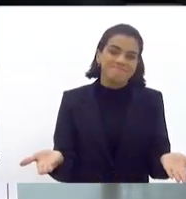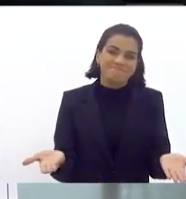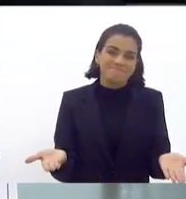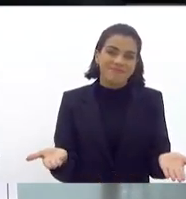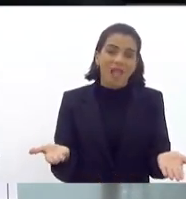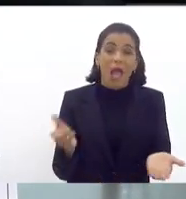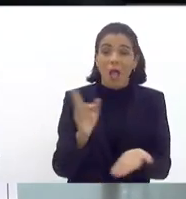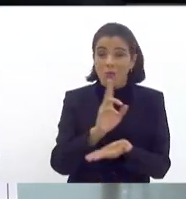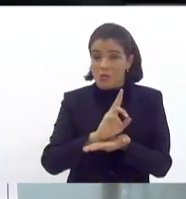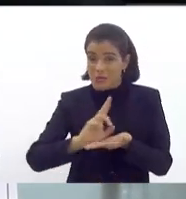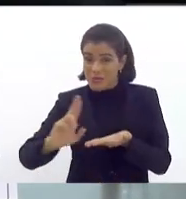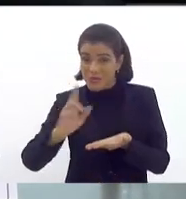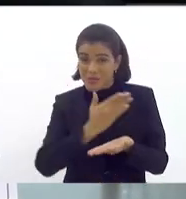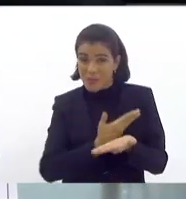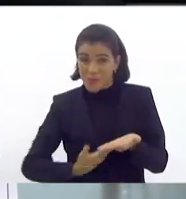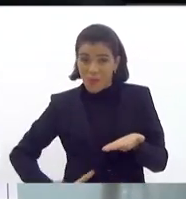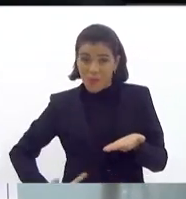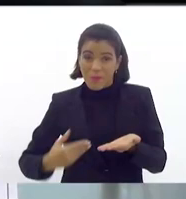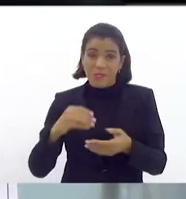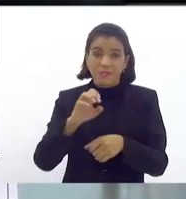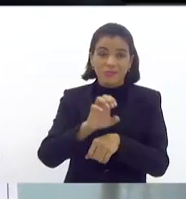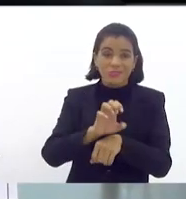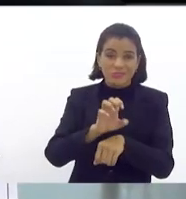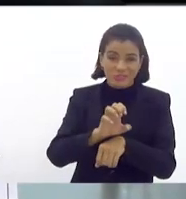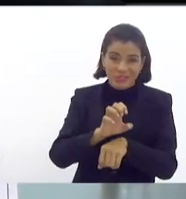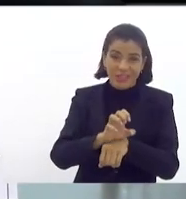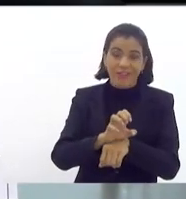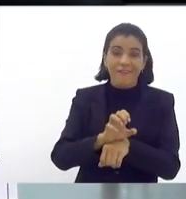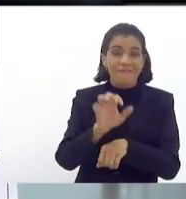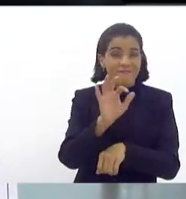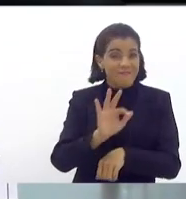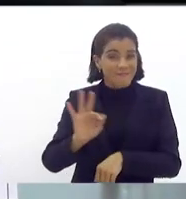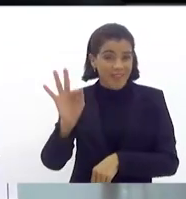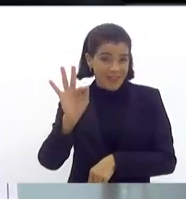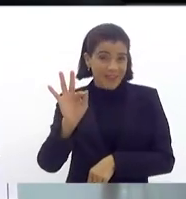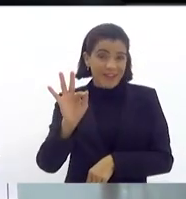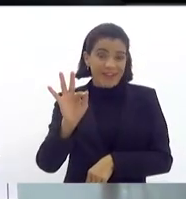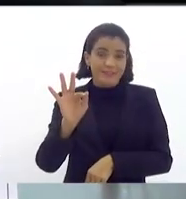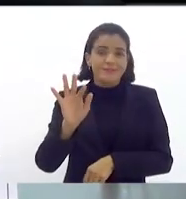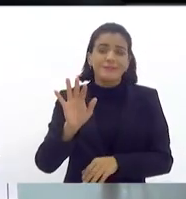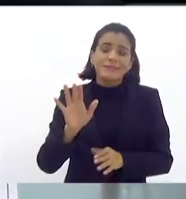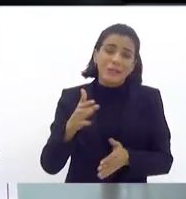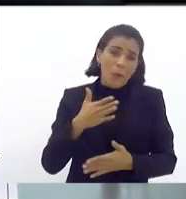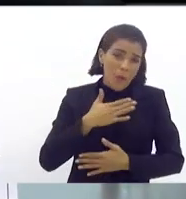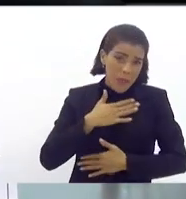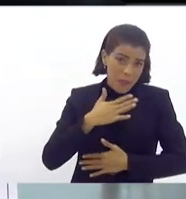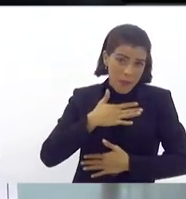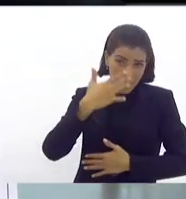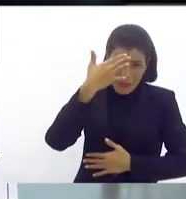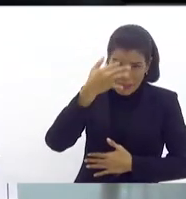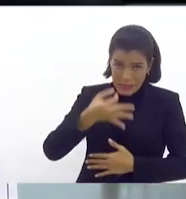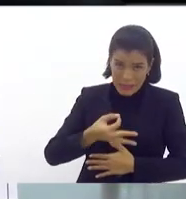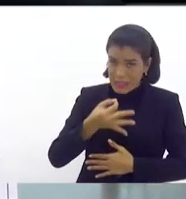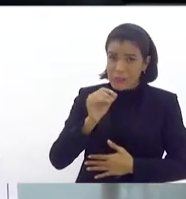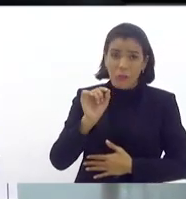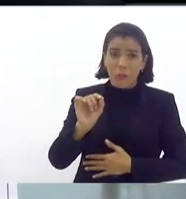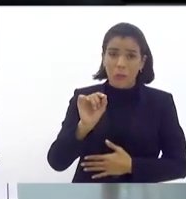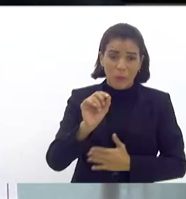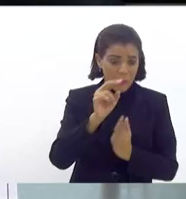as universidades públicas, estaduais e federais. Então, no meu entendimento, né,